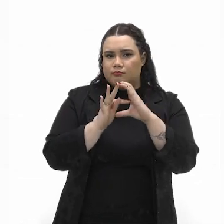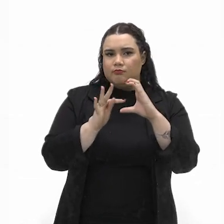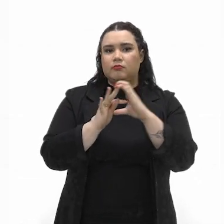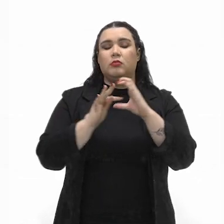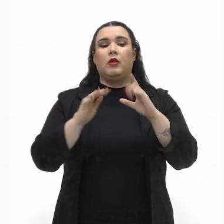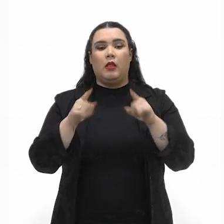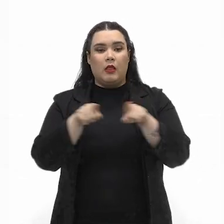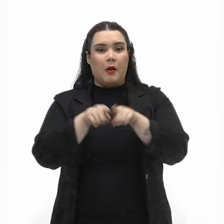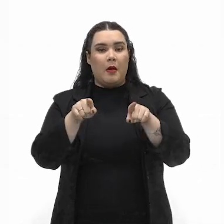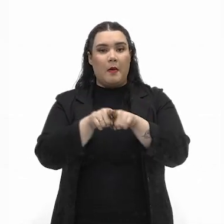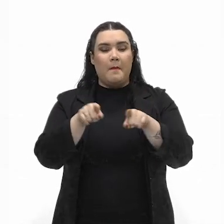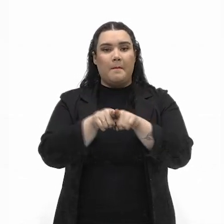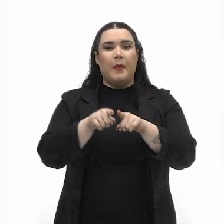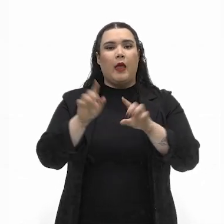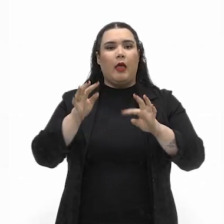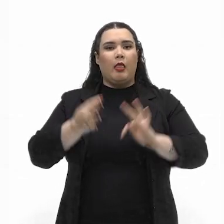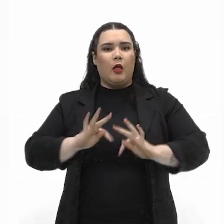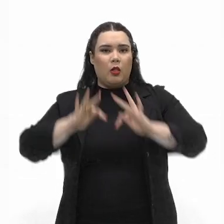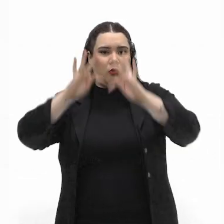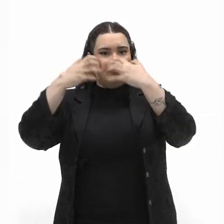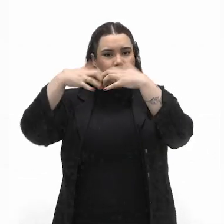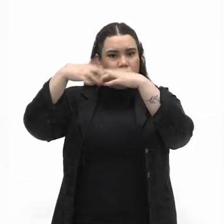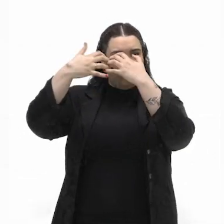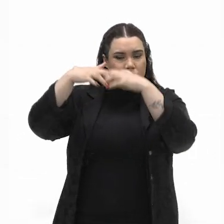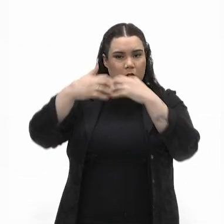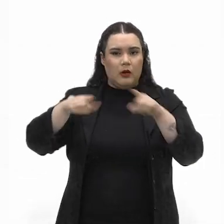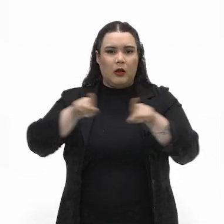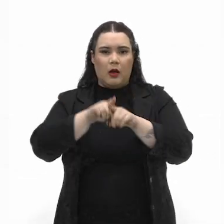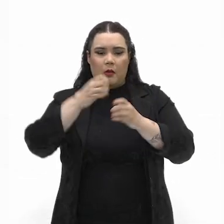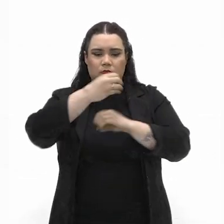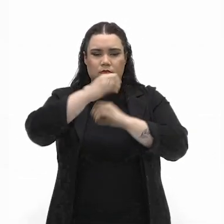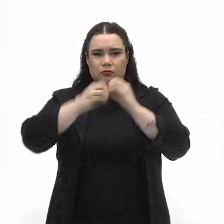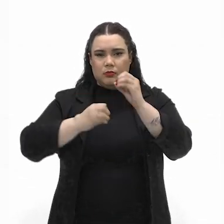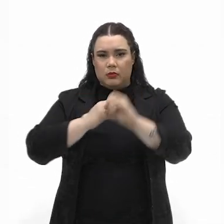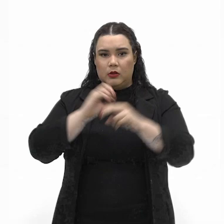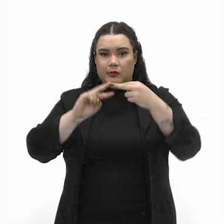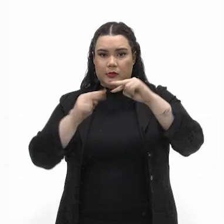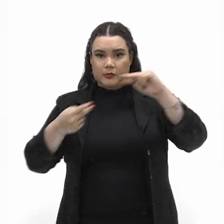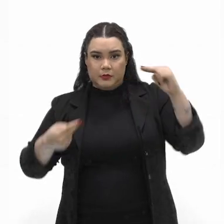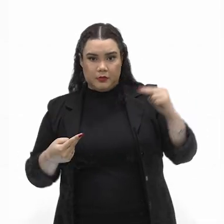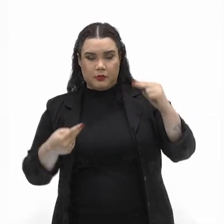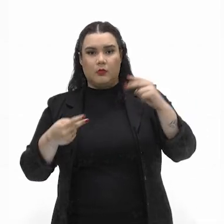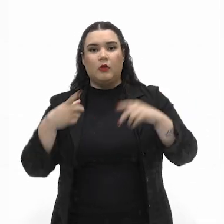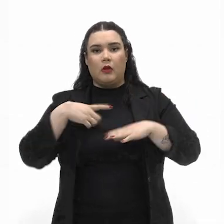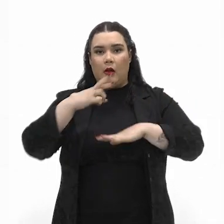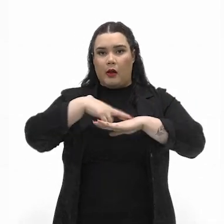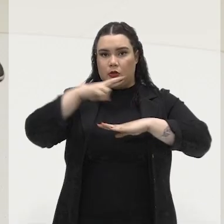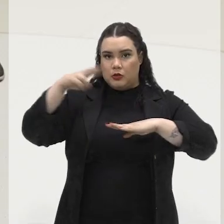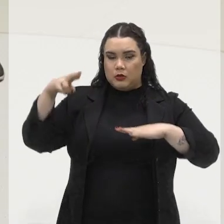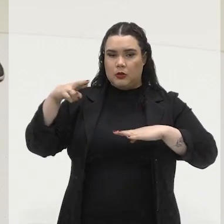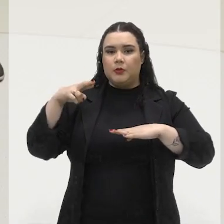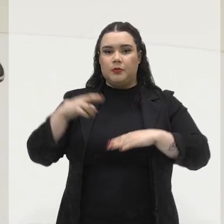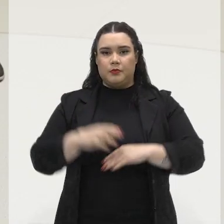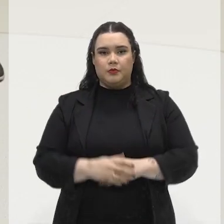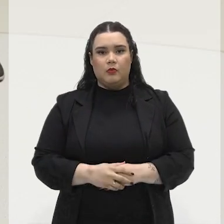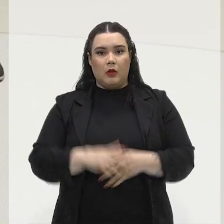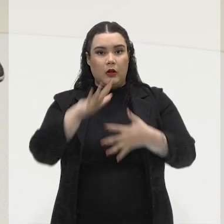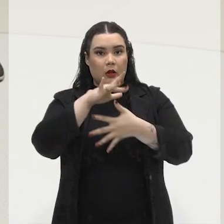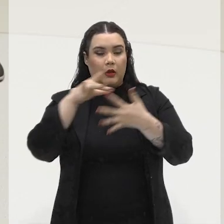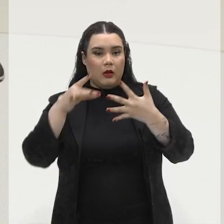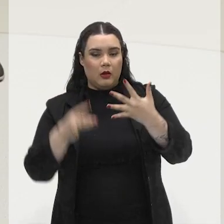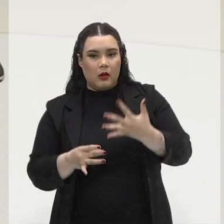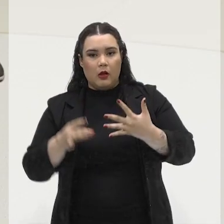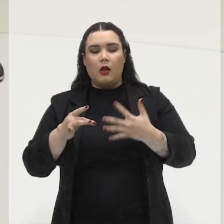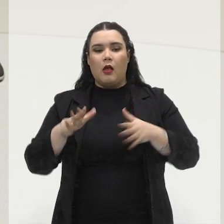neurotecnologias, avanços e aplicações da genética molecular, decaimento radioativo e armas nucleares. Detalhamento: